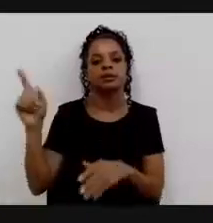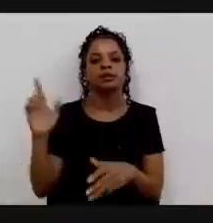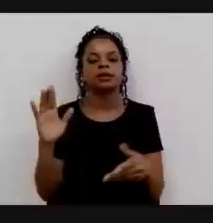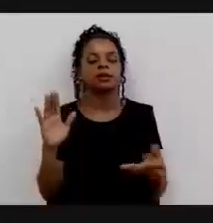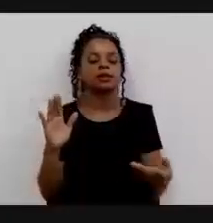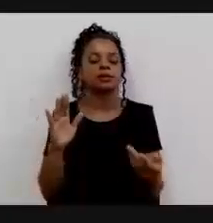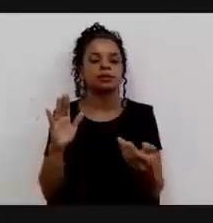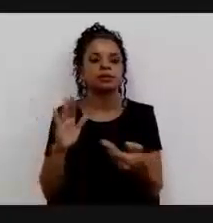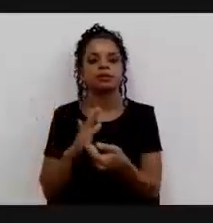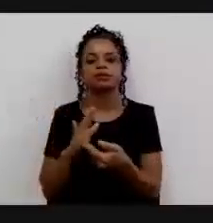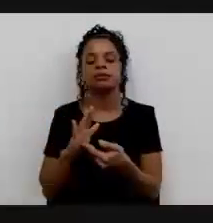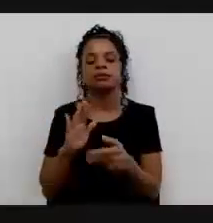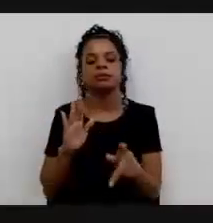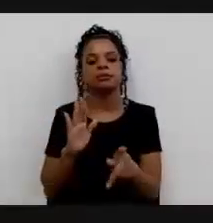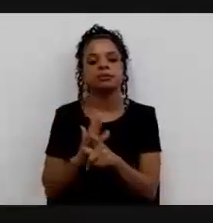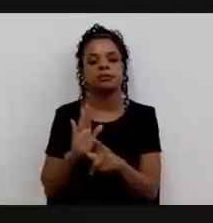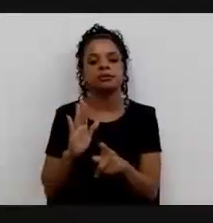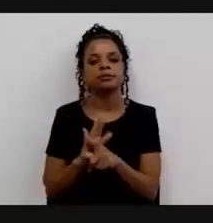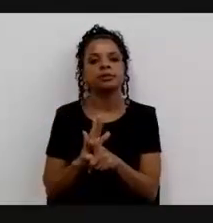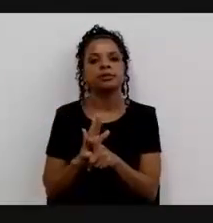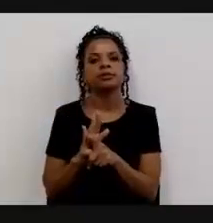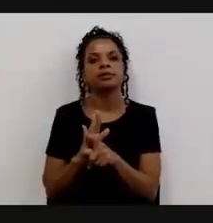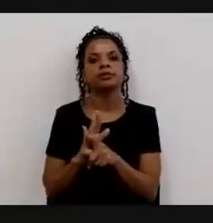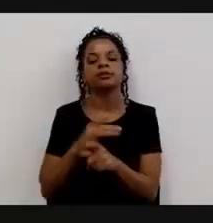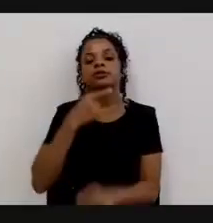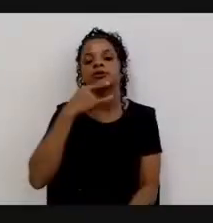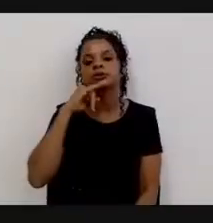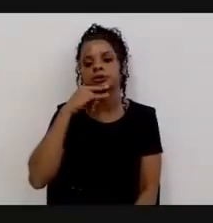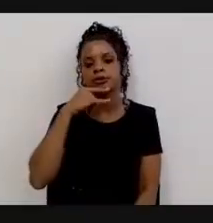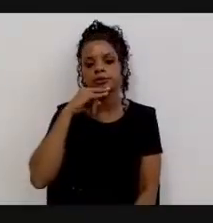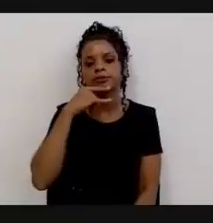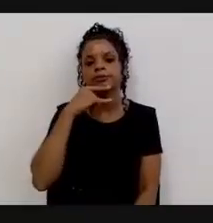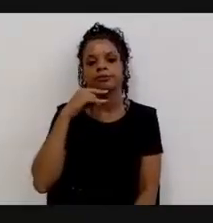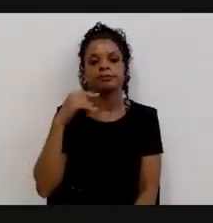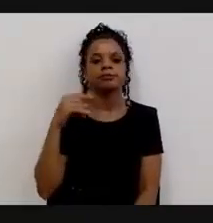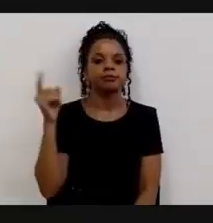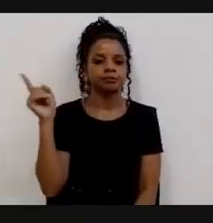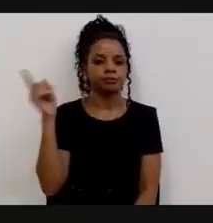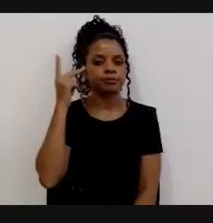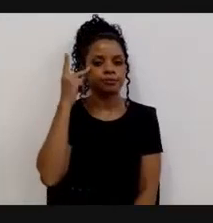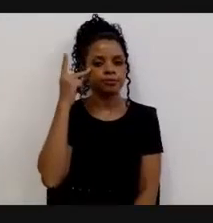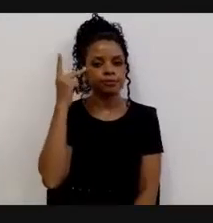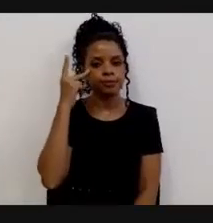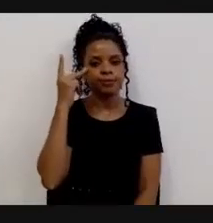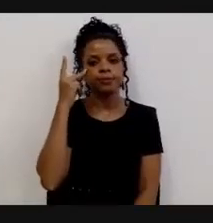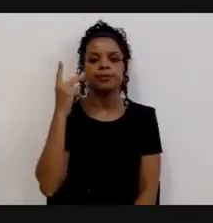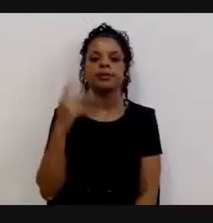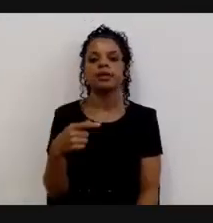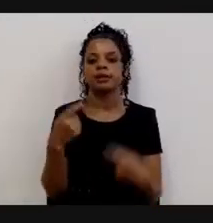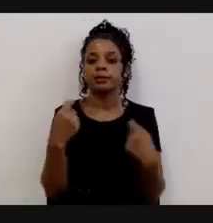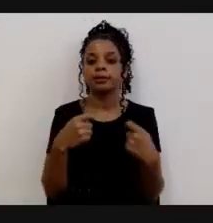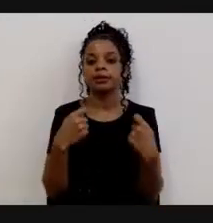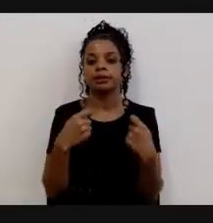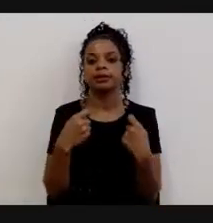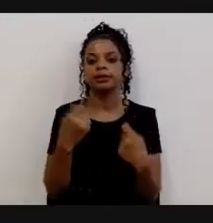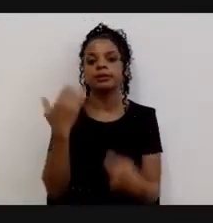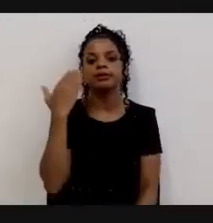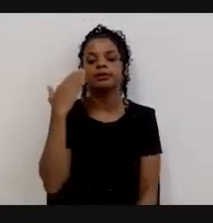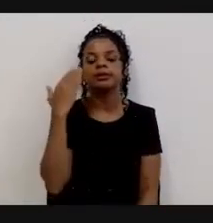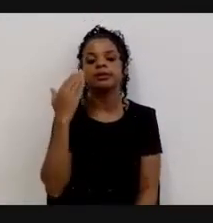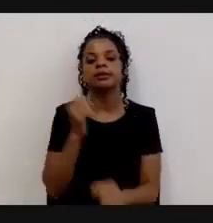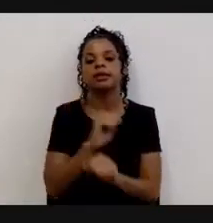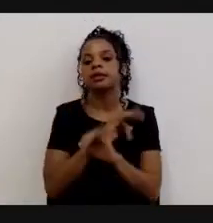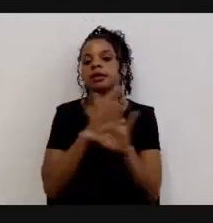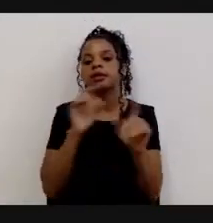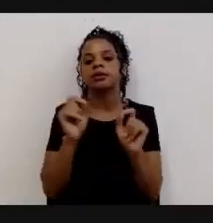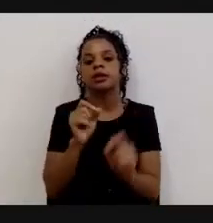aqui. Bem, antes da gente chegar no que é o projeto que acontece lá, a gente precisa mostrar esse panorama.